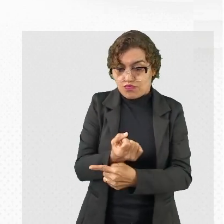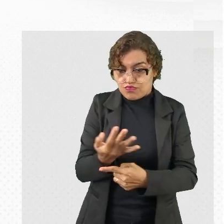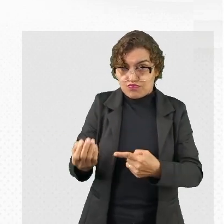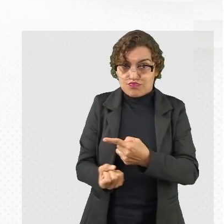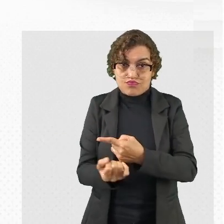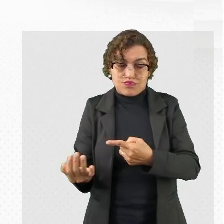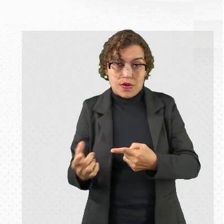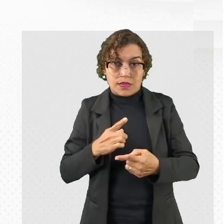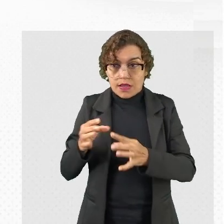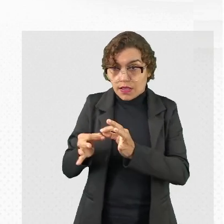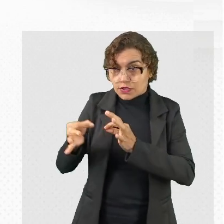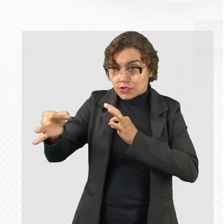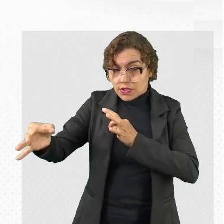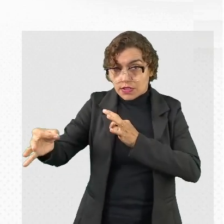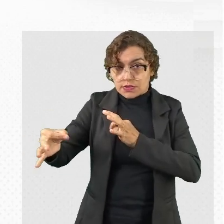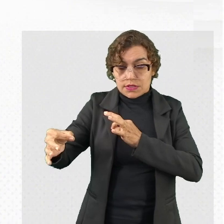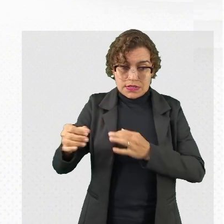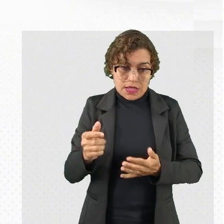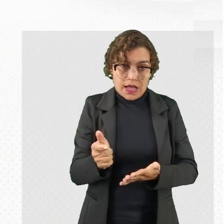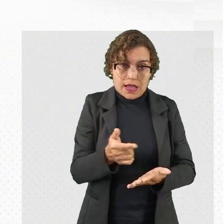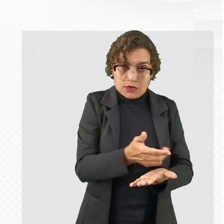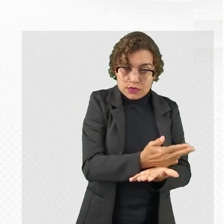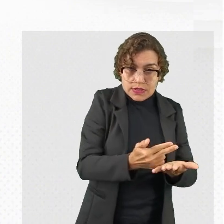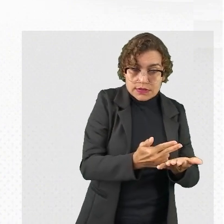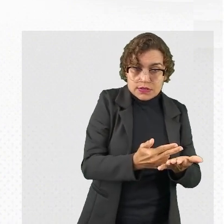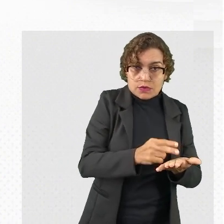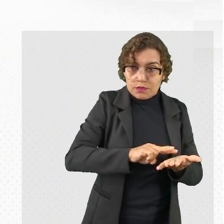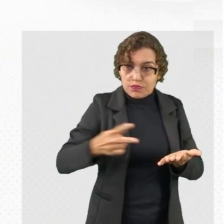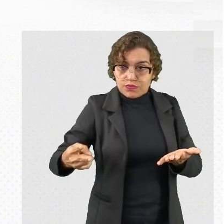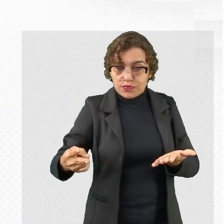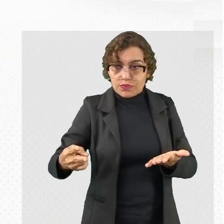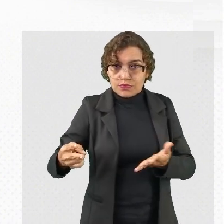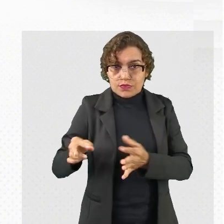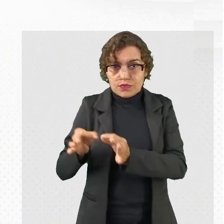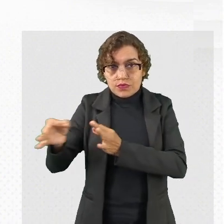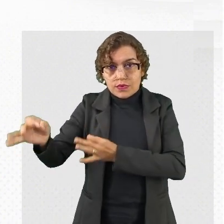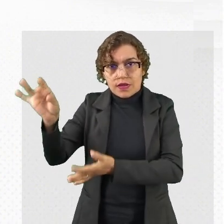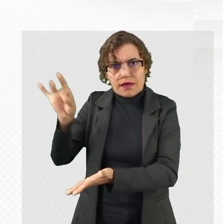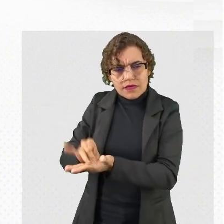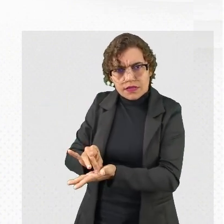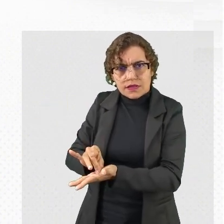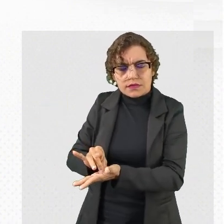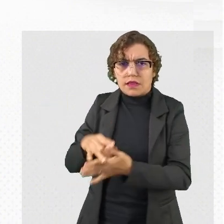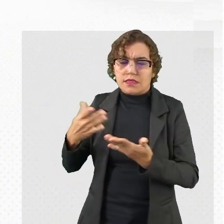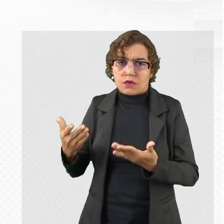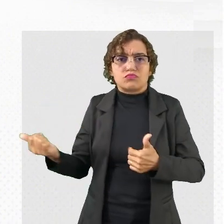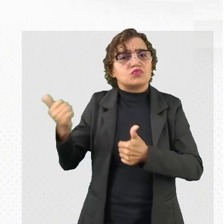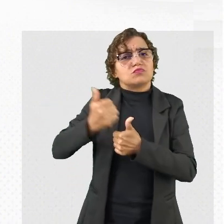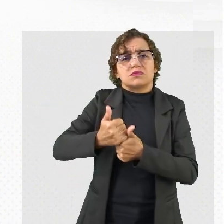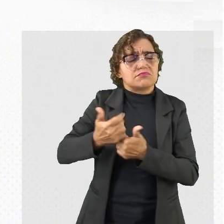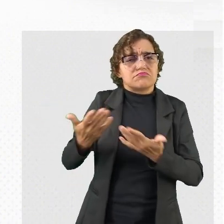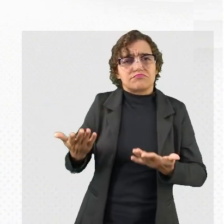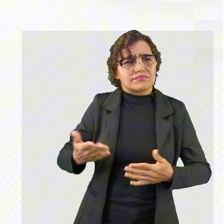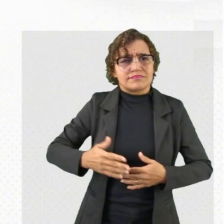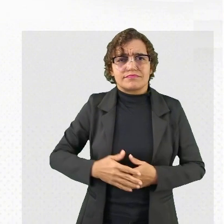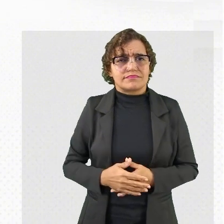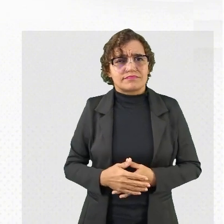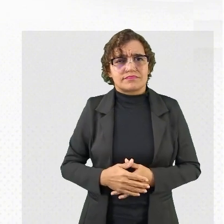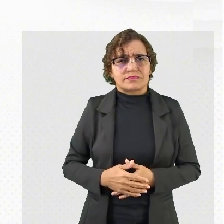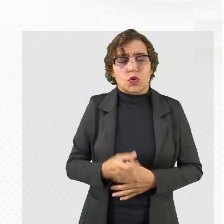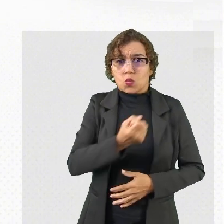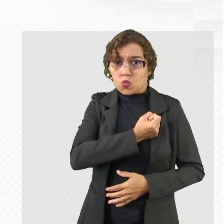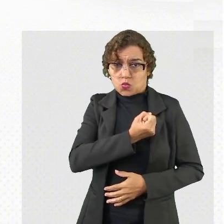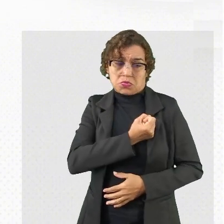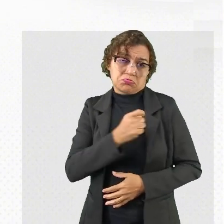entre a distância no desenho e a distância real? É, professor. Então vamos substituir, né, os valores que